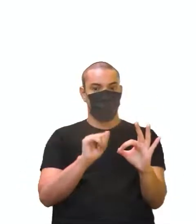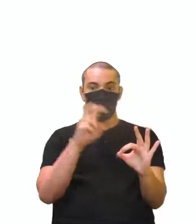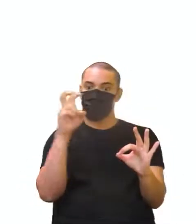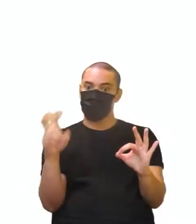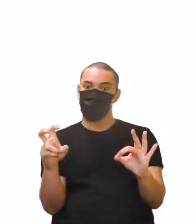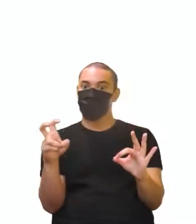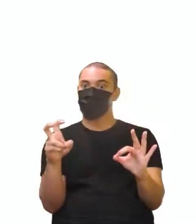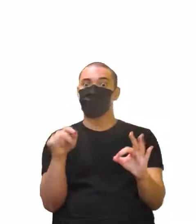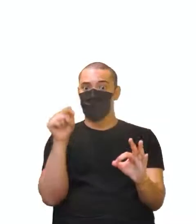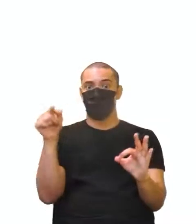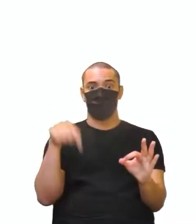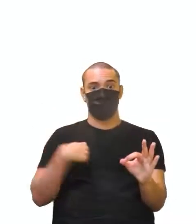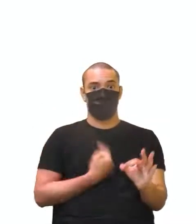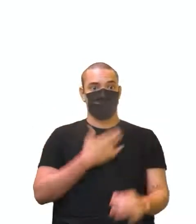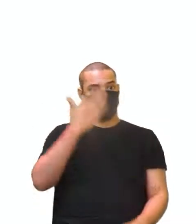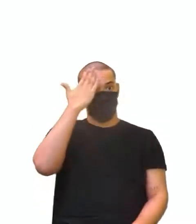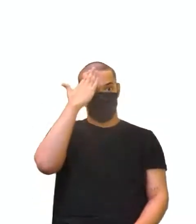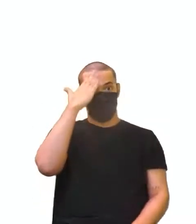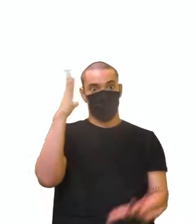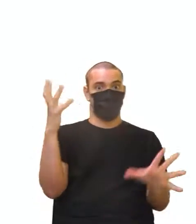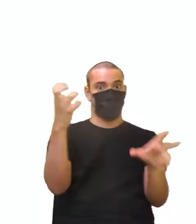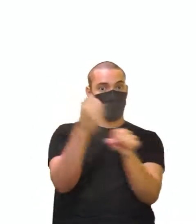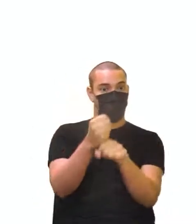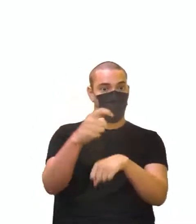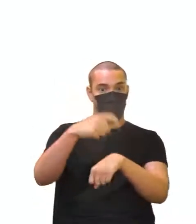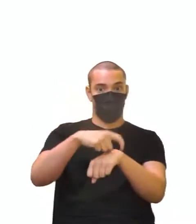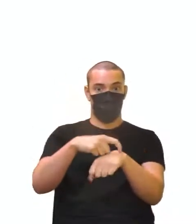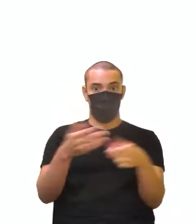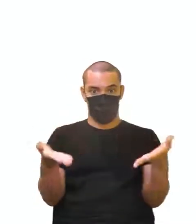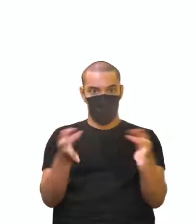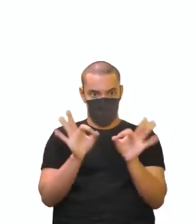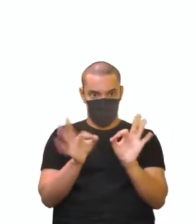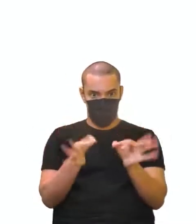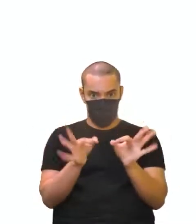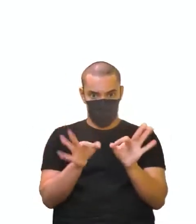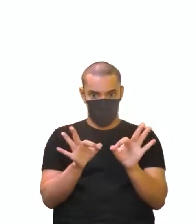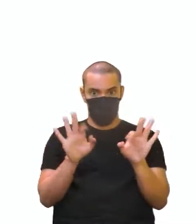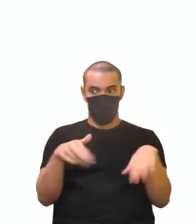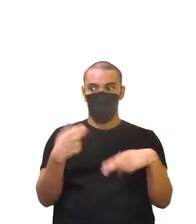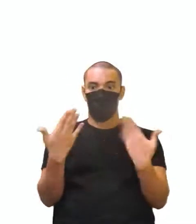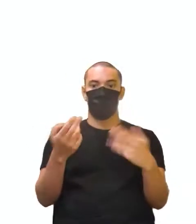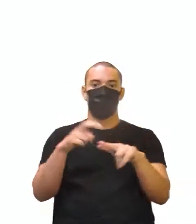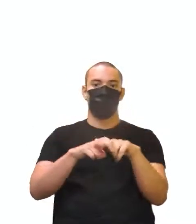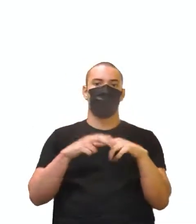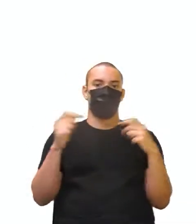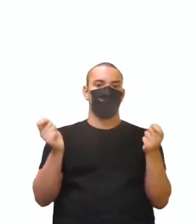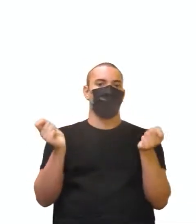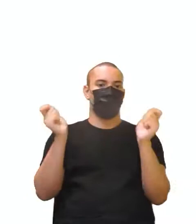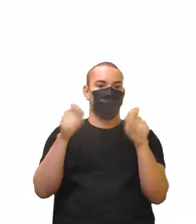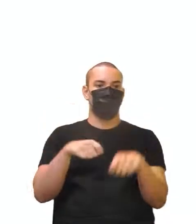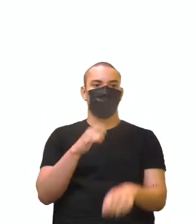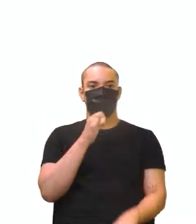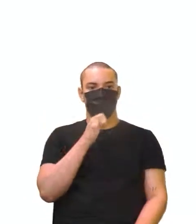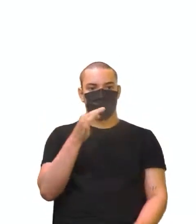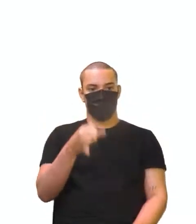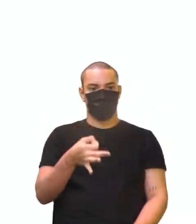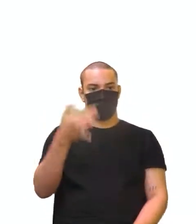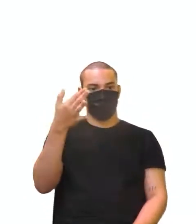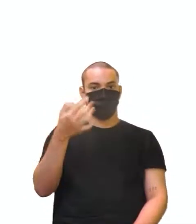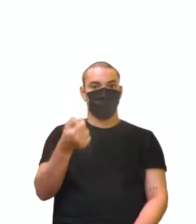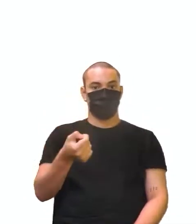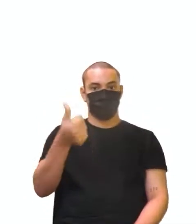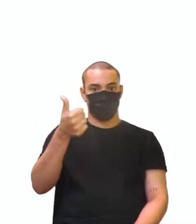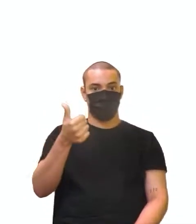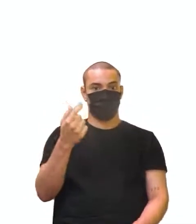isso, é isso que a gente está calculando aí nesse momento. Tá? Então, a possibilidade é, no caso ali da moeda, é